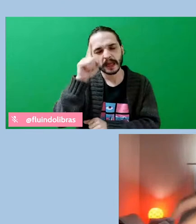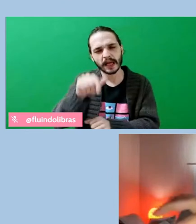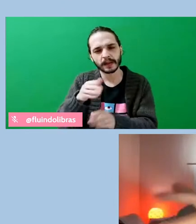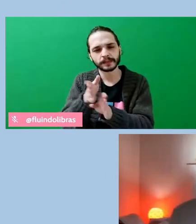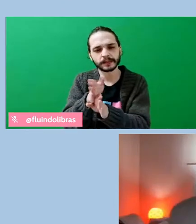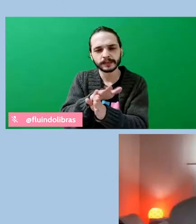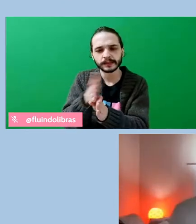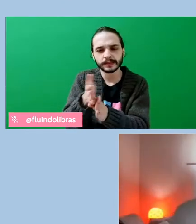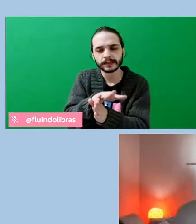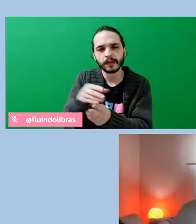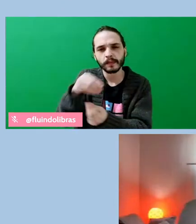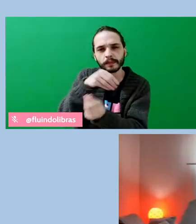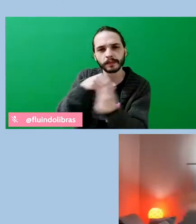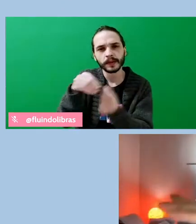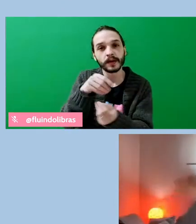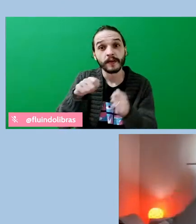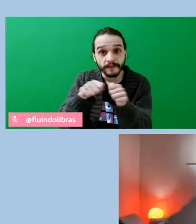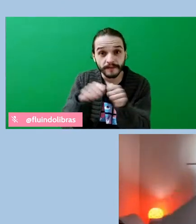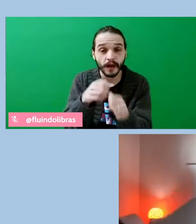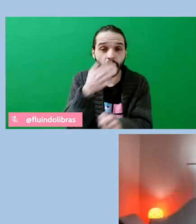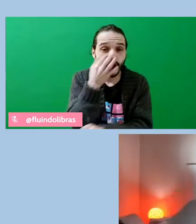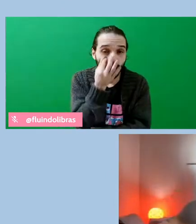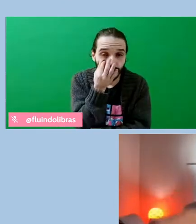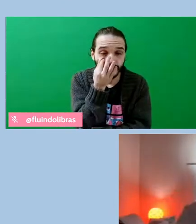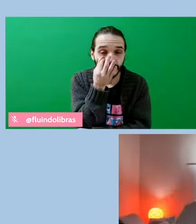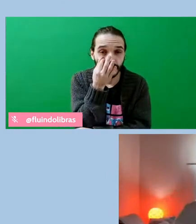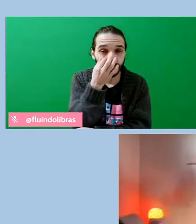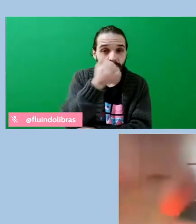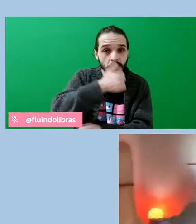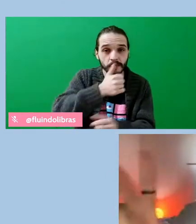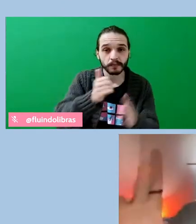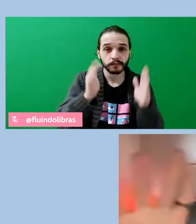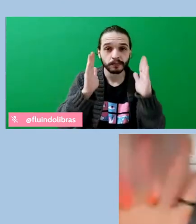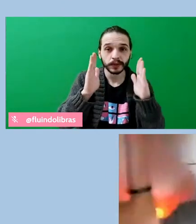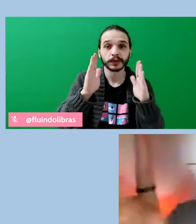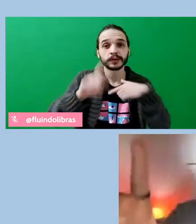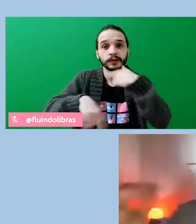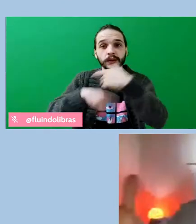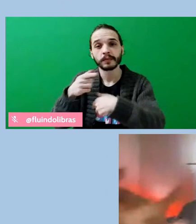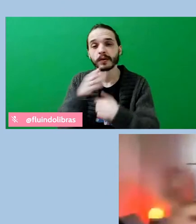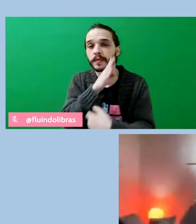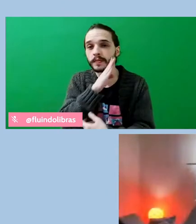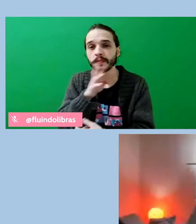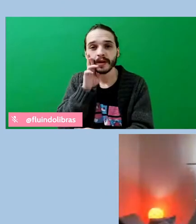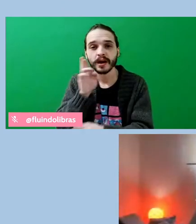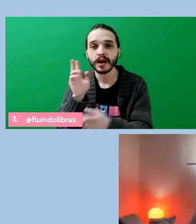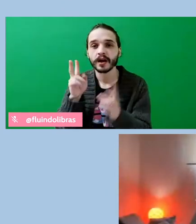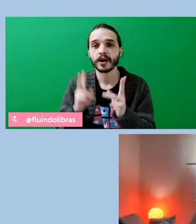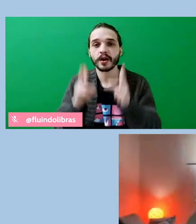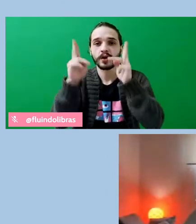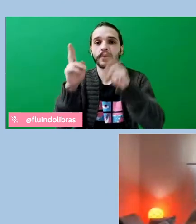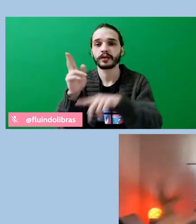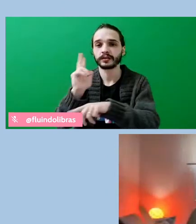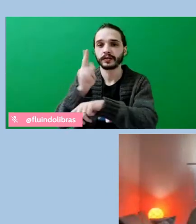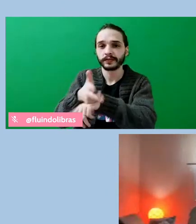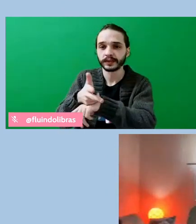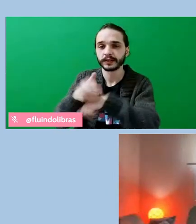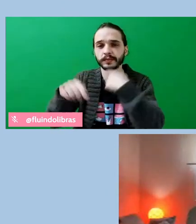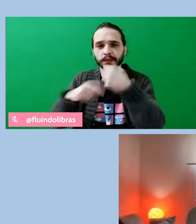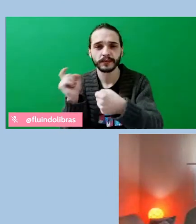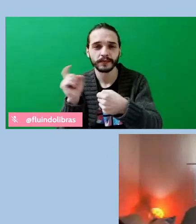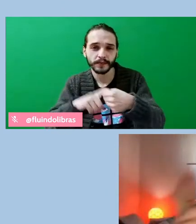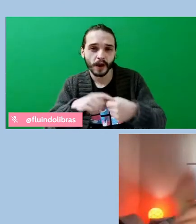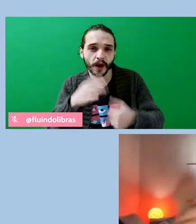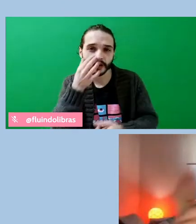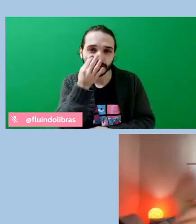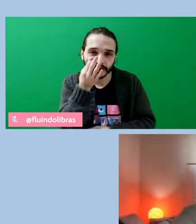né? Por exemplo, a gente faz ao vivo essa primeira parte, daí quando vai para o bar, corta para um vídeo, depois a gente volta para o ao vivo. Foi uma